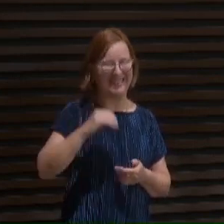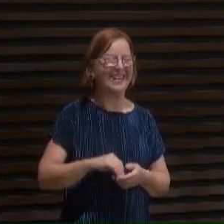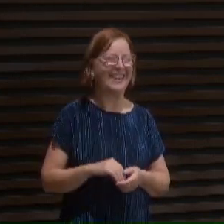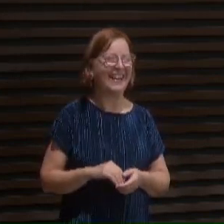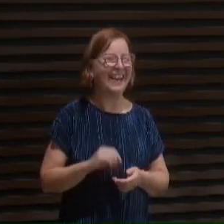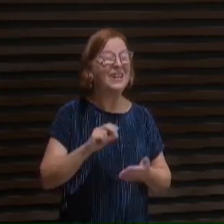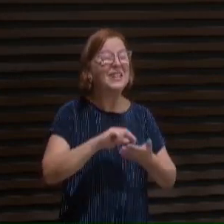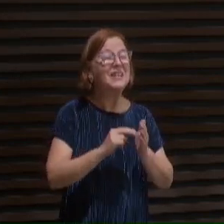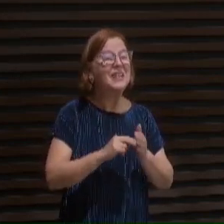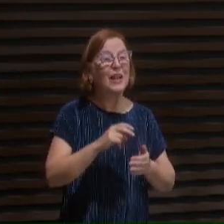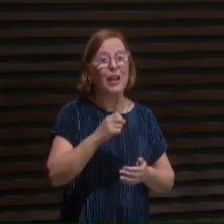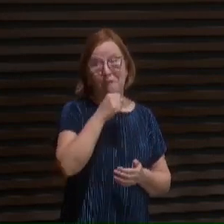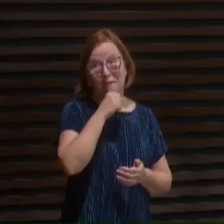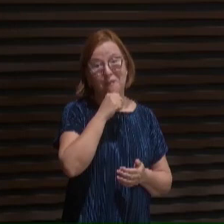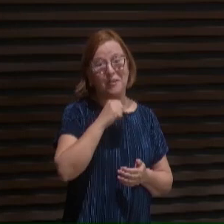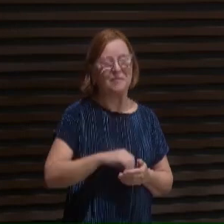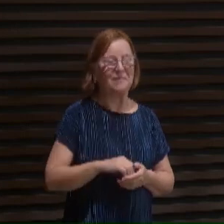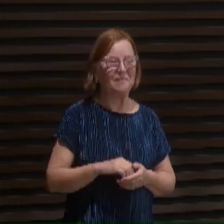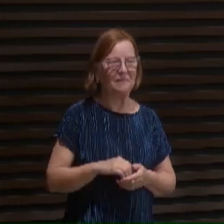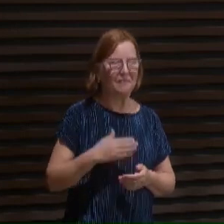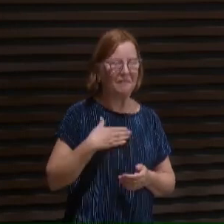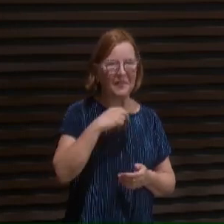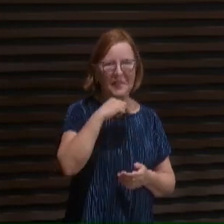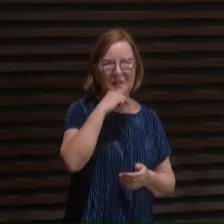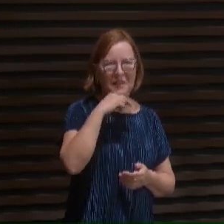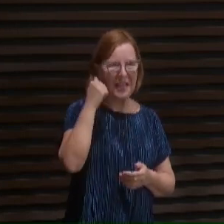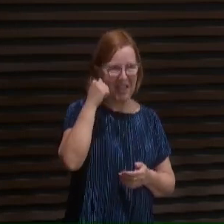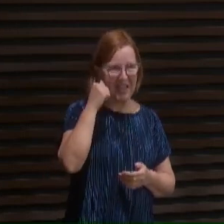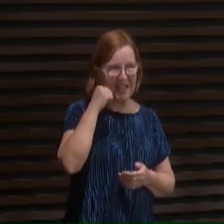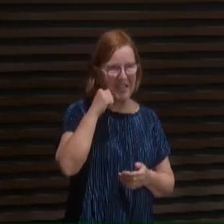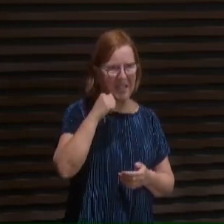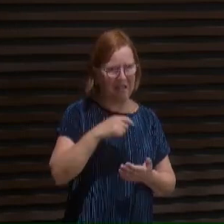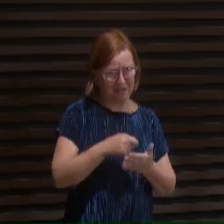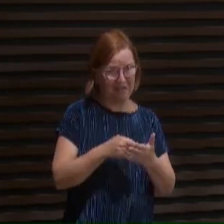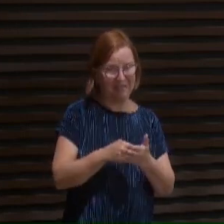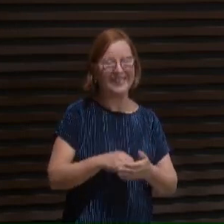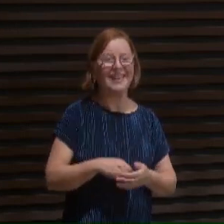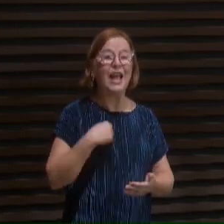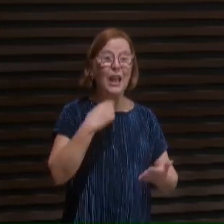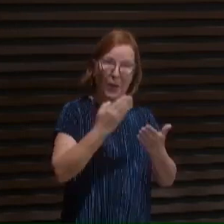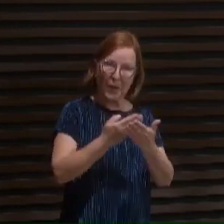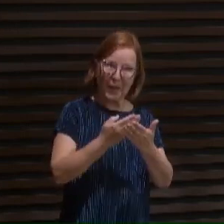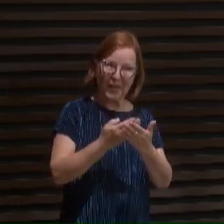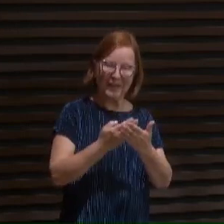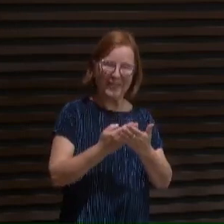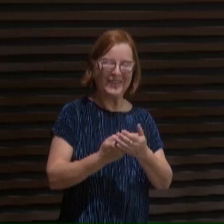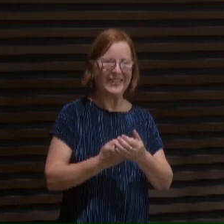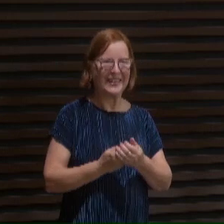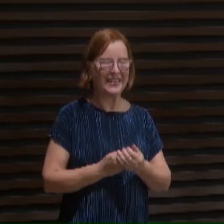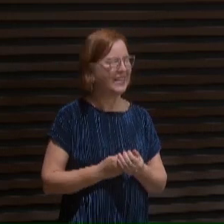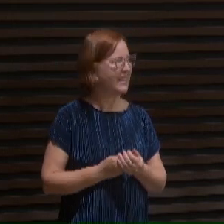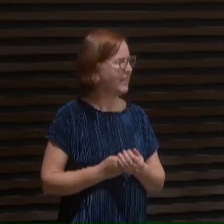E ela é muito exigente. Eu estudei bastante o